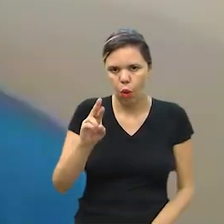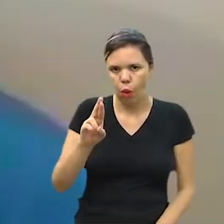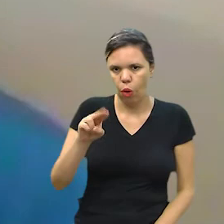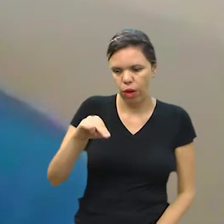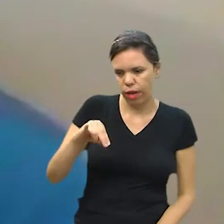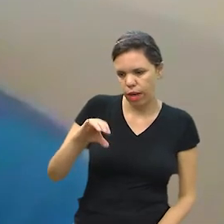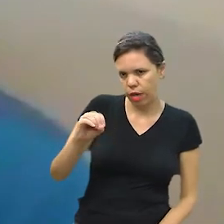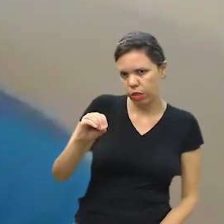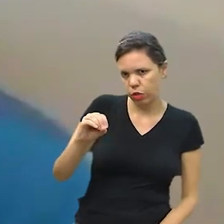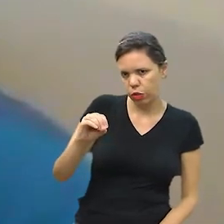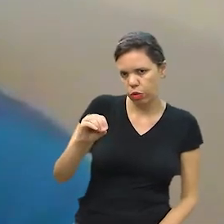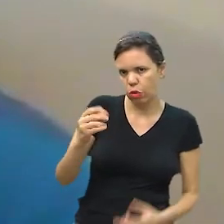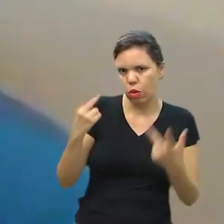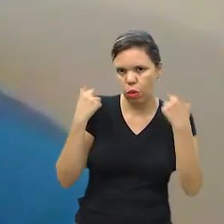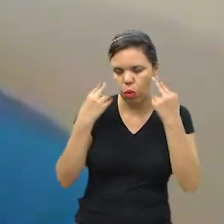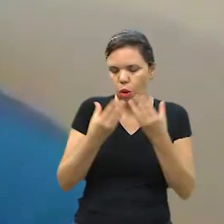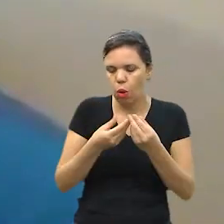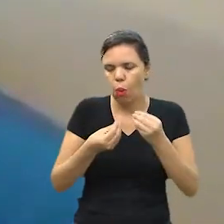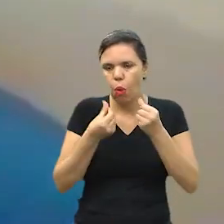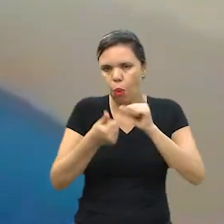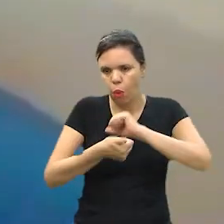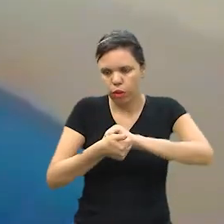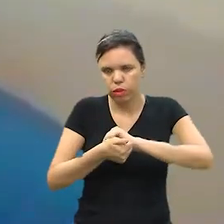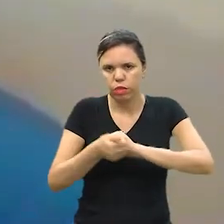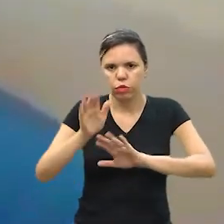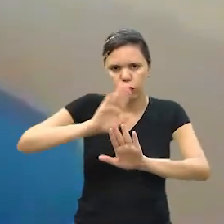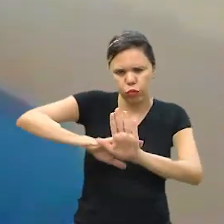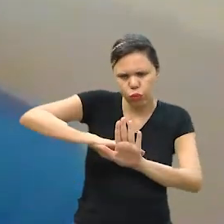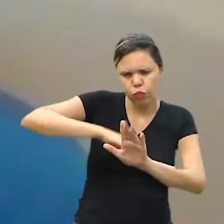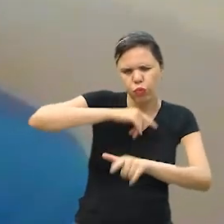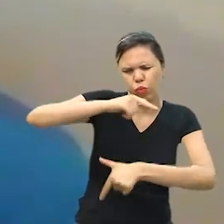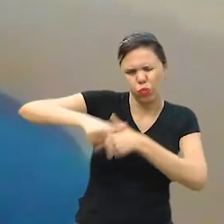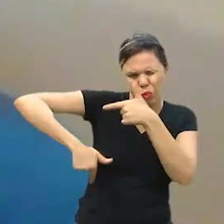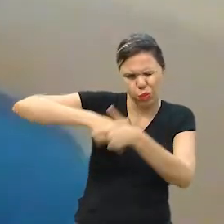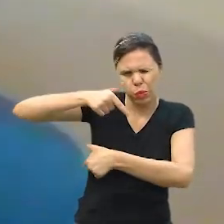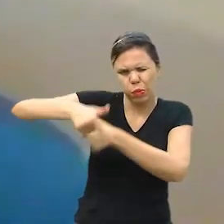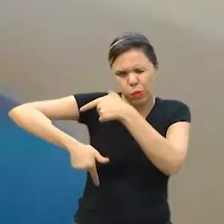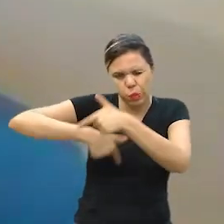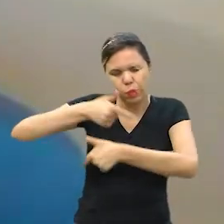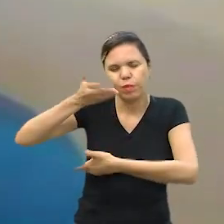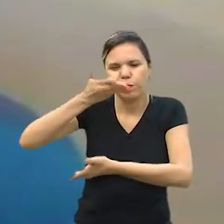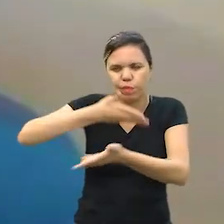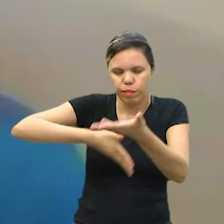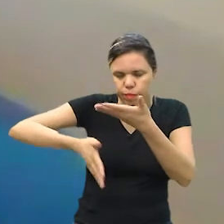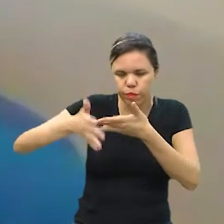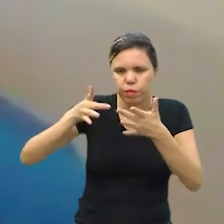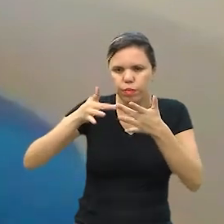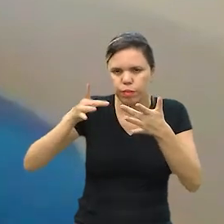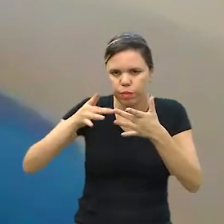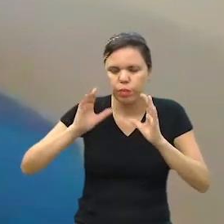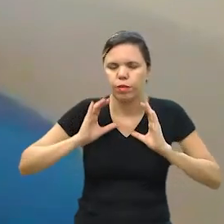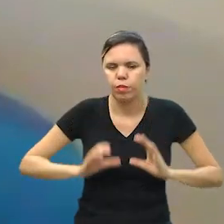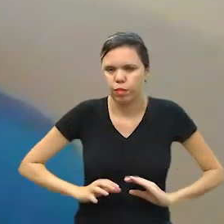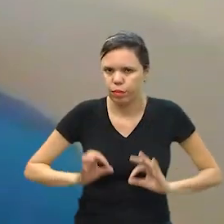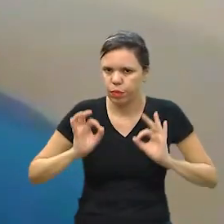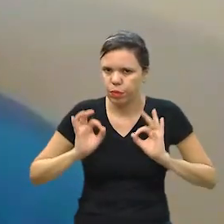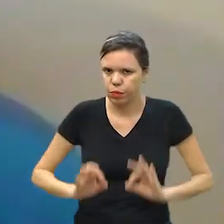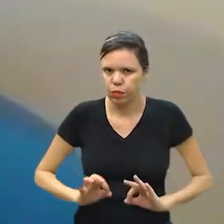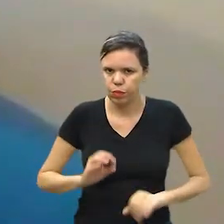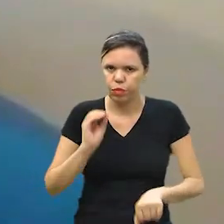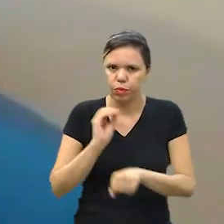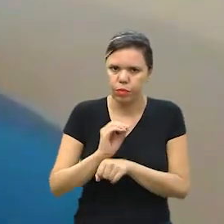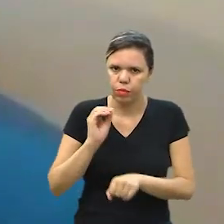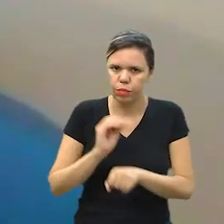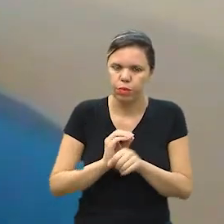com muita qualidade, é importante a gente frisar que por trás dele tem toda uma teia, né, de boas relações, de bons comportamentos,